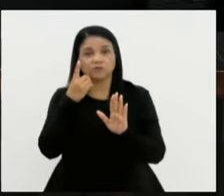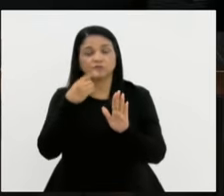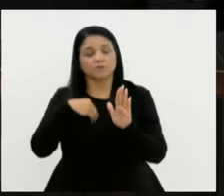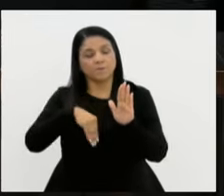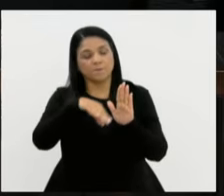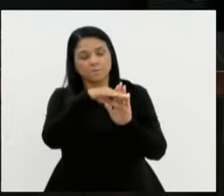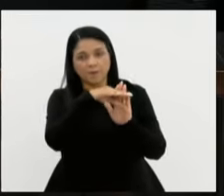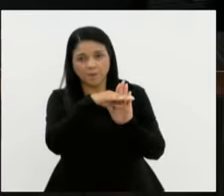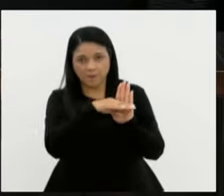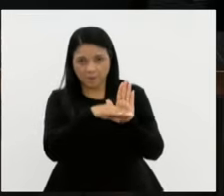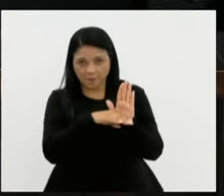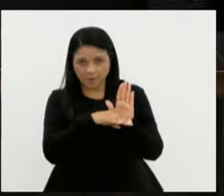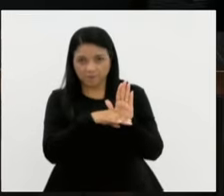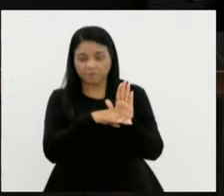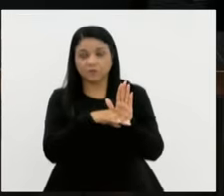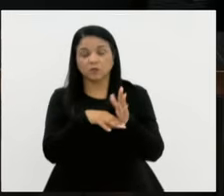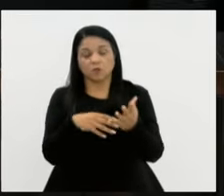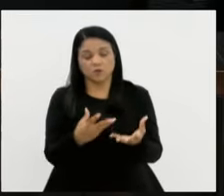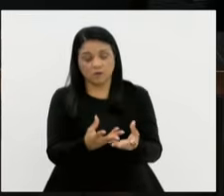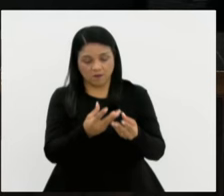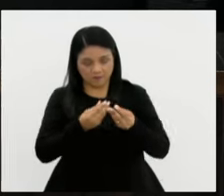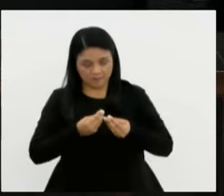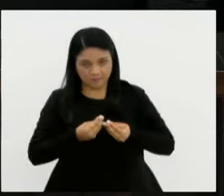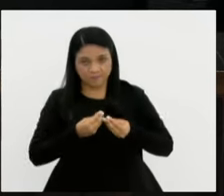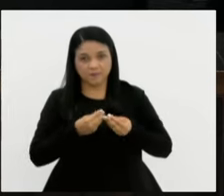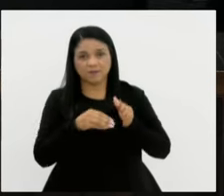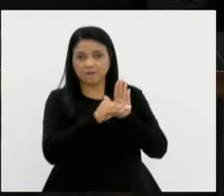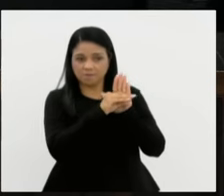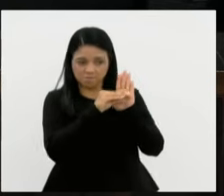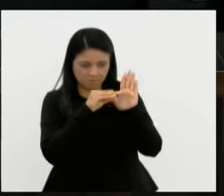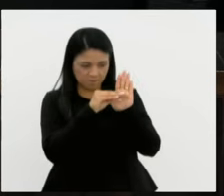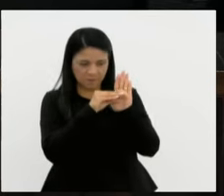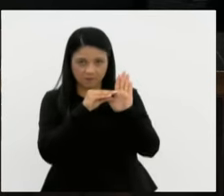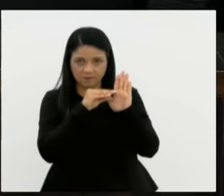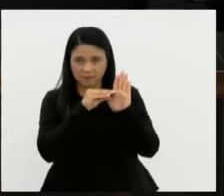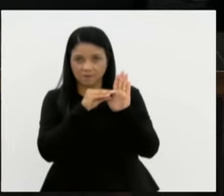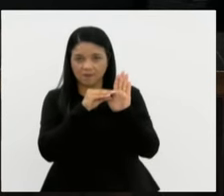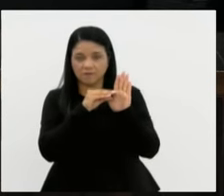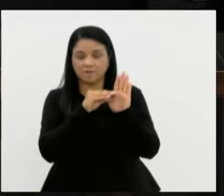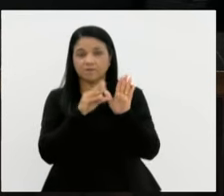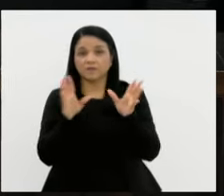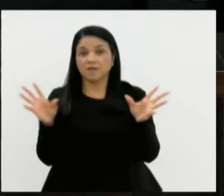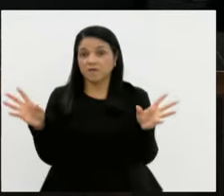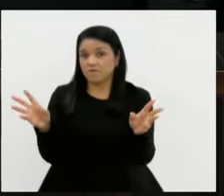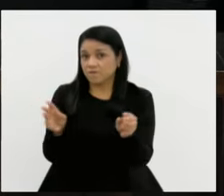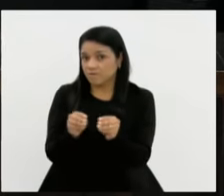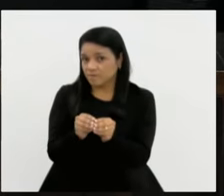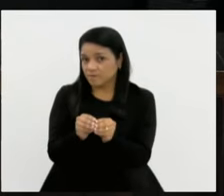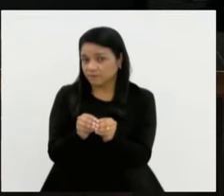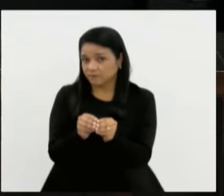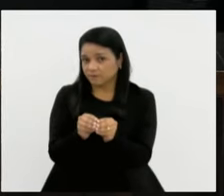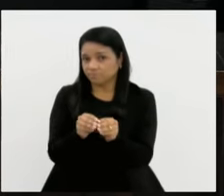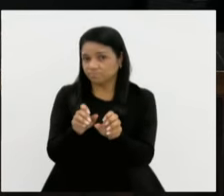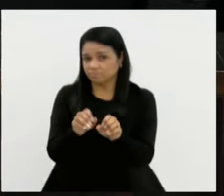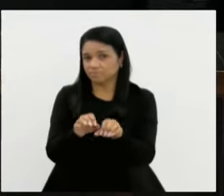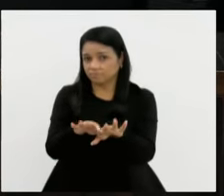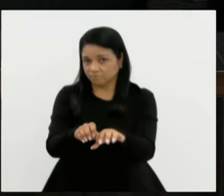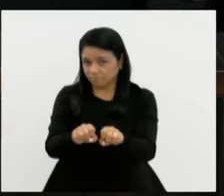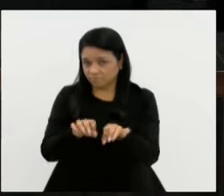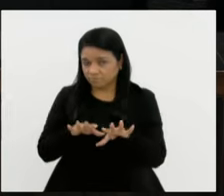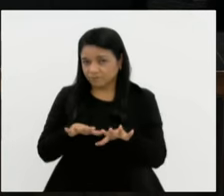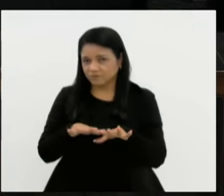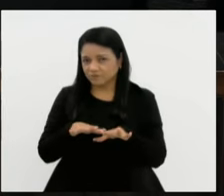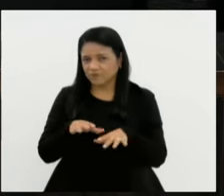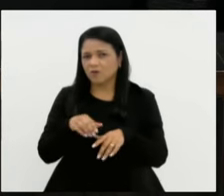protocolado, eu estou recebendo a emenda, estou encerrando essa sessão e desde já... Você podia